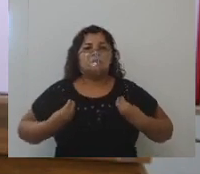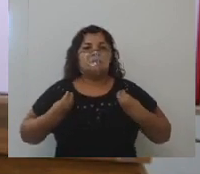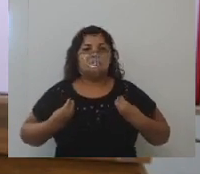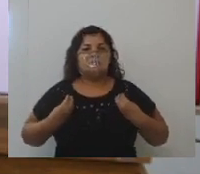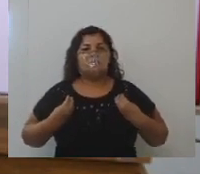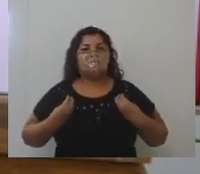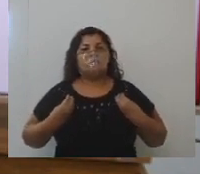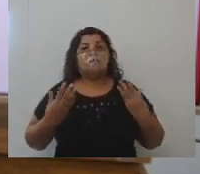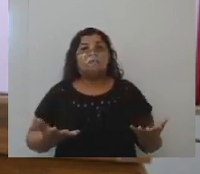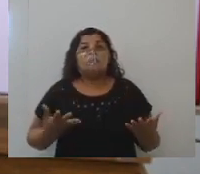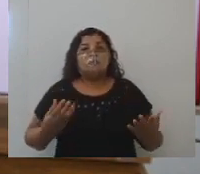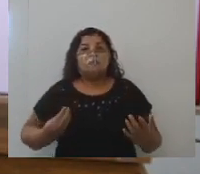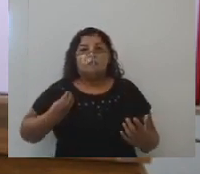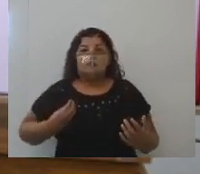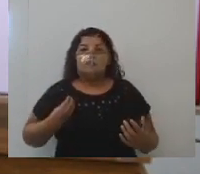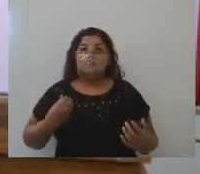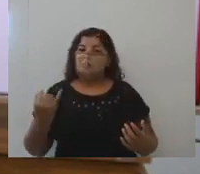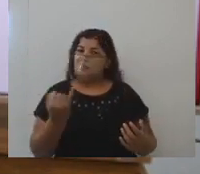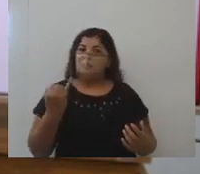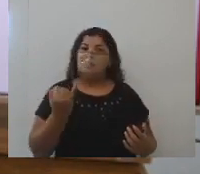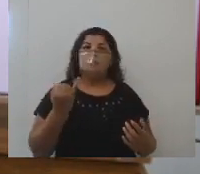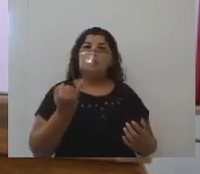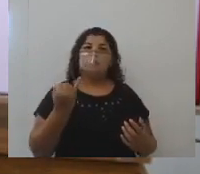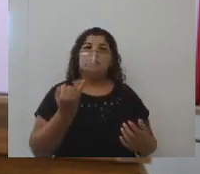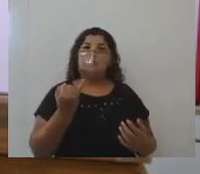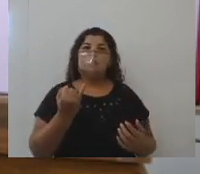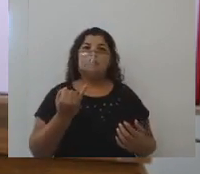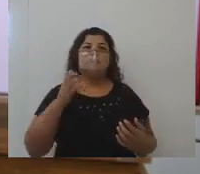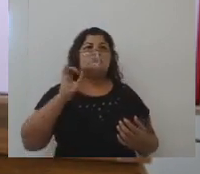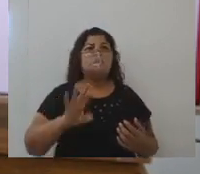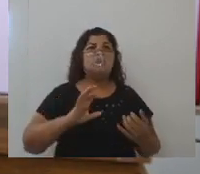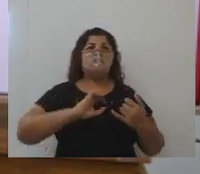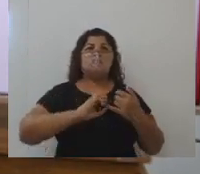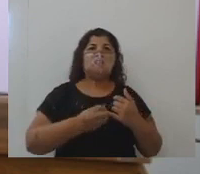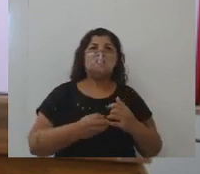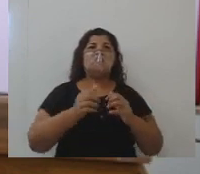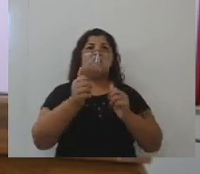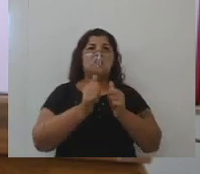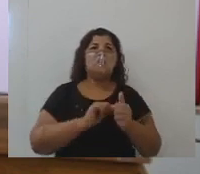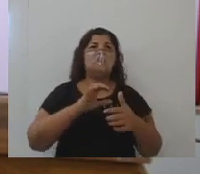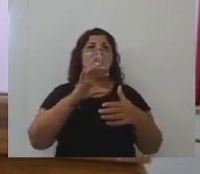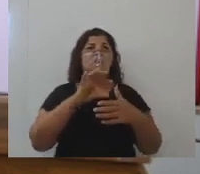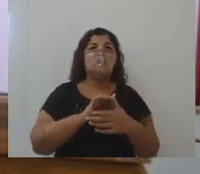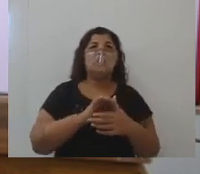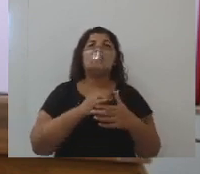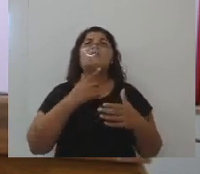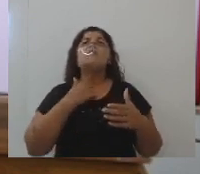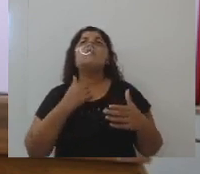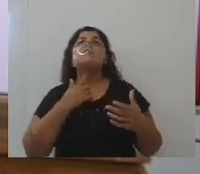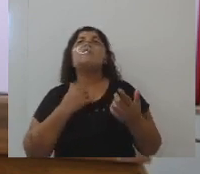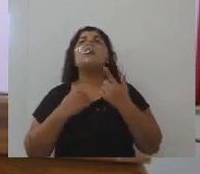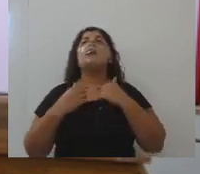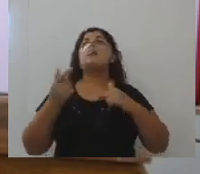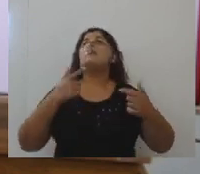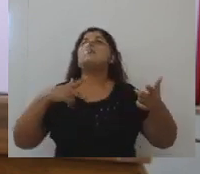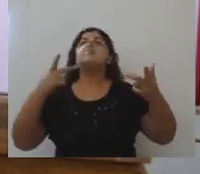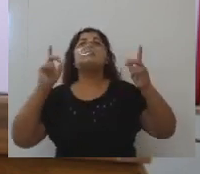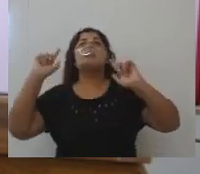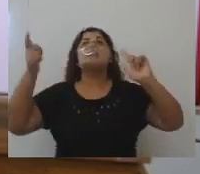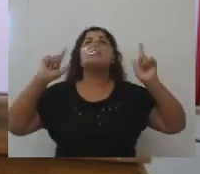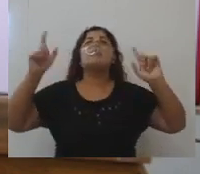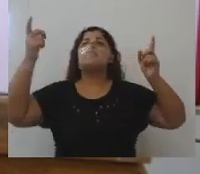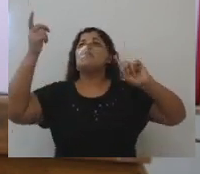nossa existência é uma coisa muito mais poderosa. Eu não quero feijão, arroz, carne, eu quero fantasias de carnaval, eu quero